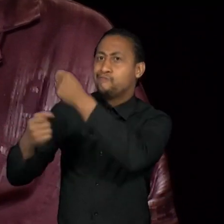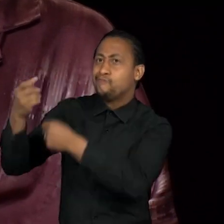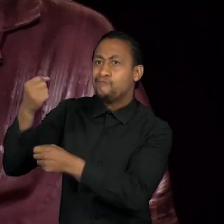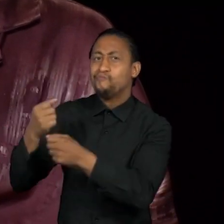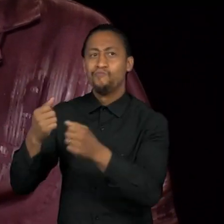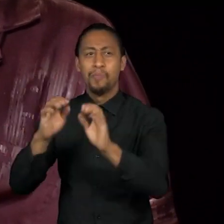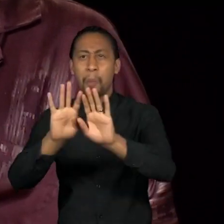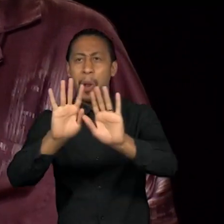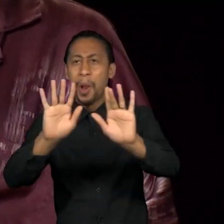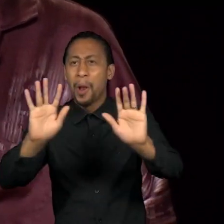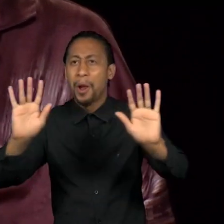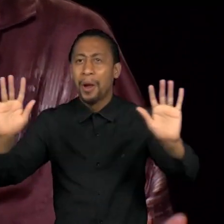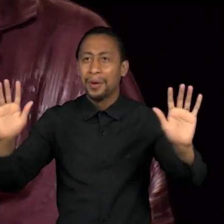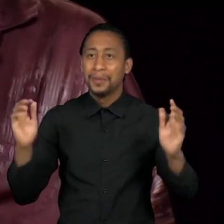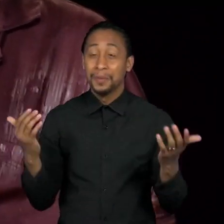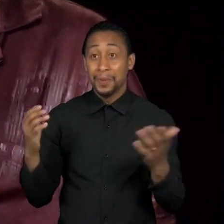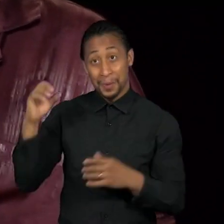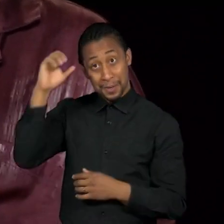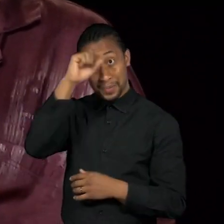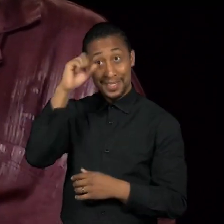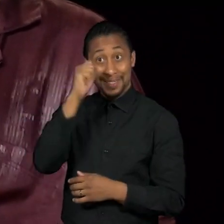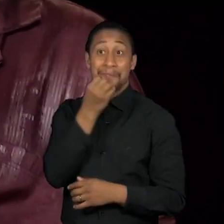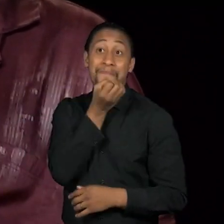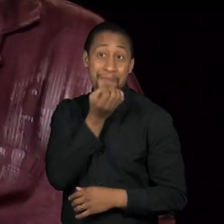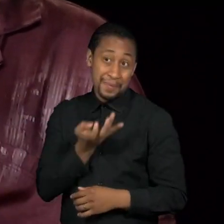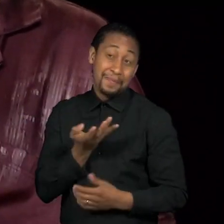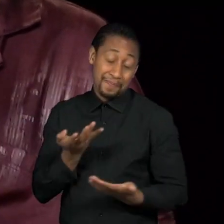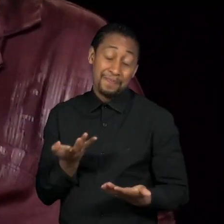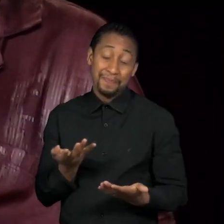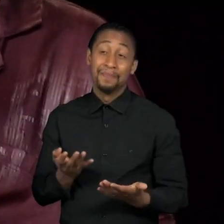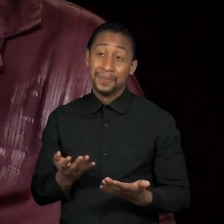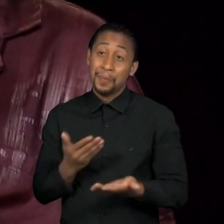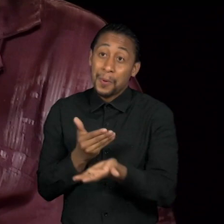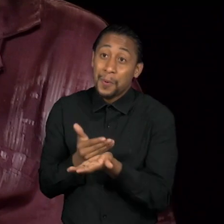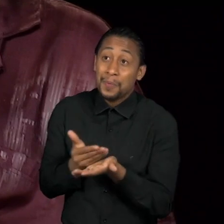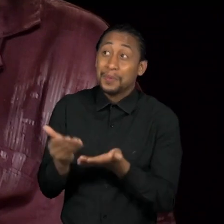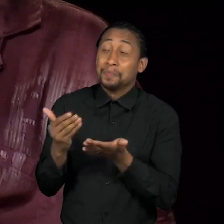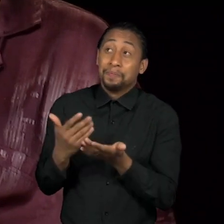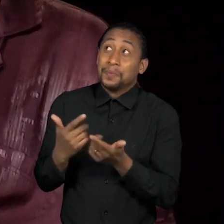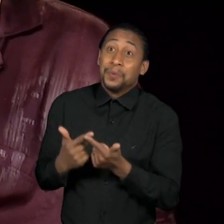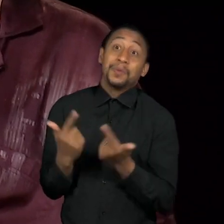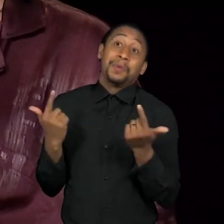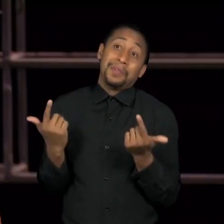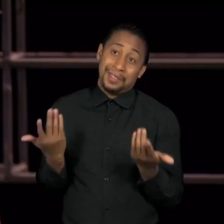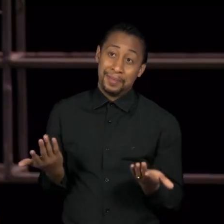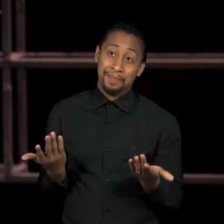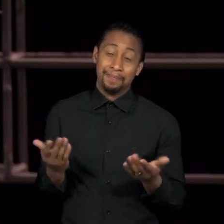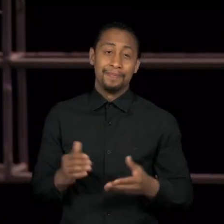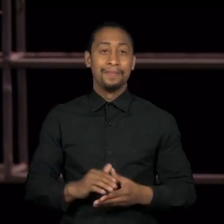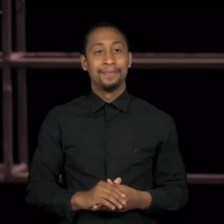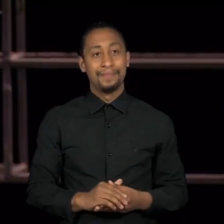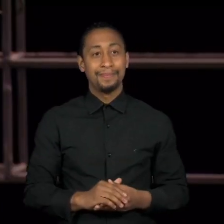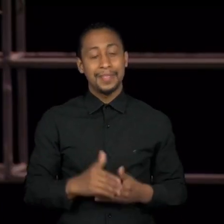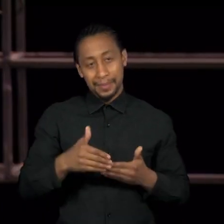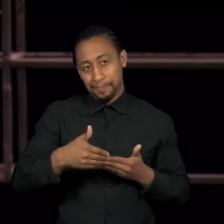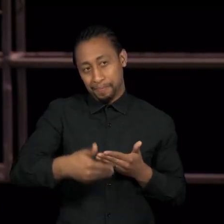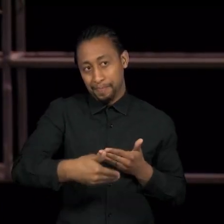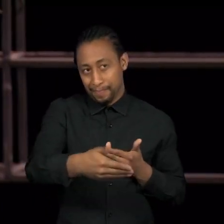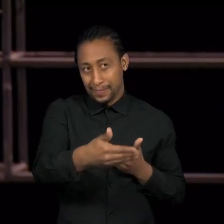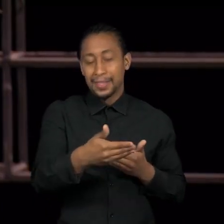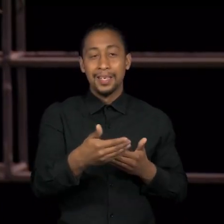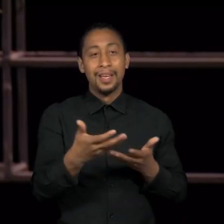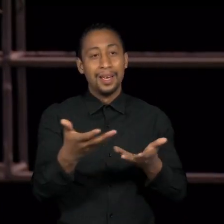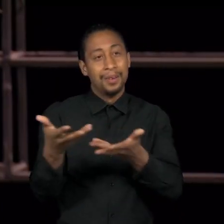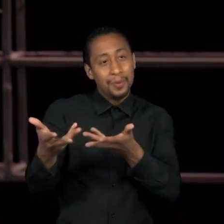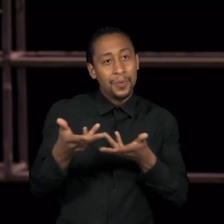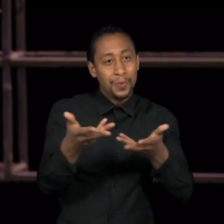cinematográfico. Foi uma bênção poder começar aí, uma sorte. Bom, durante o programa a gente vai trazer aí o depoimento